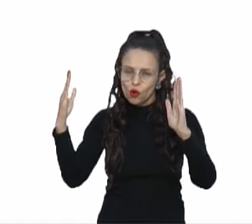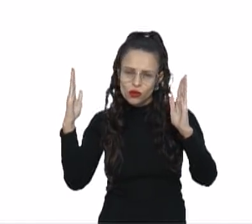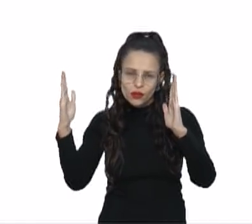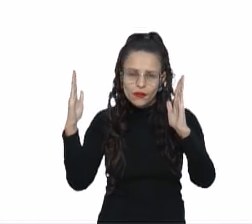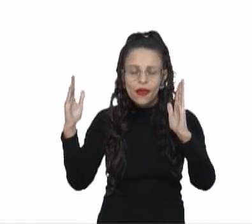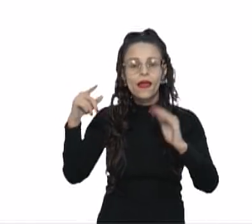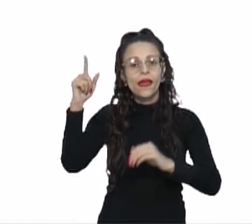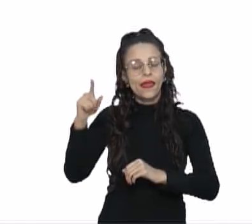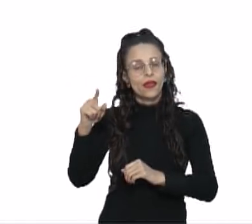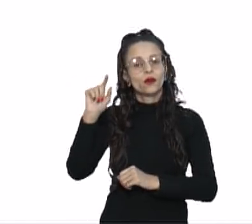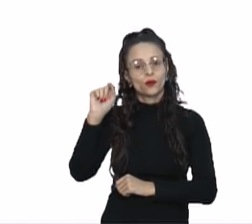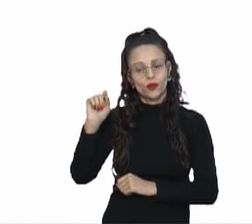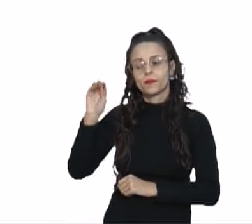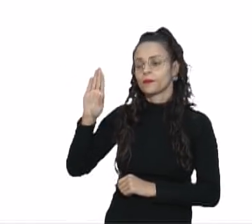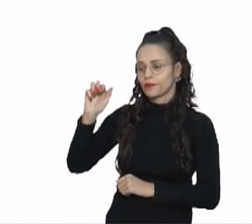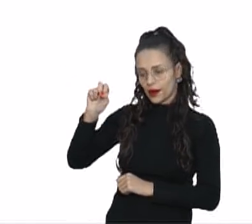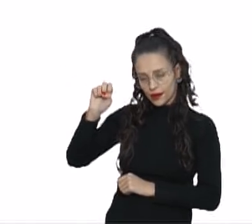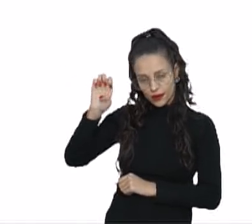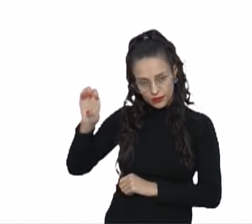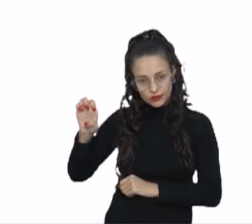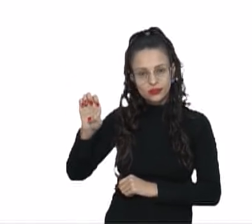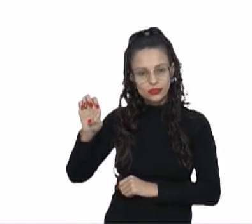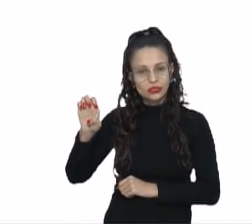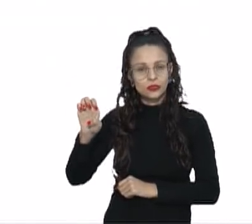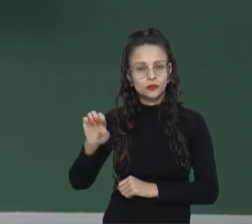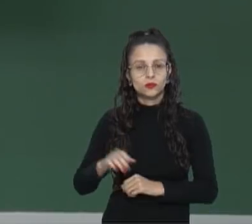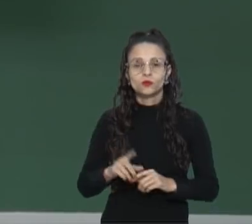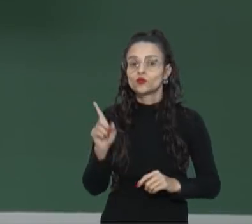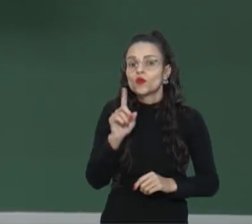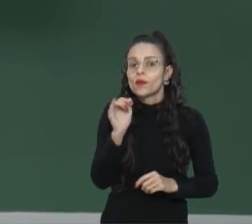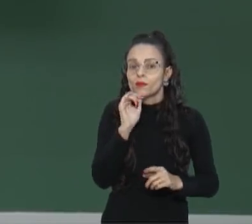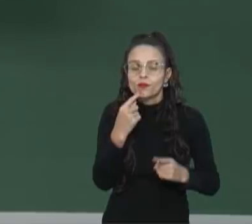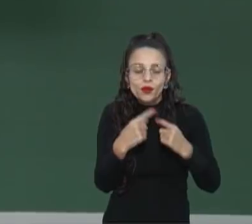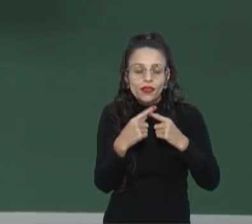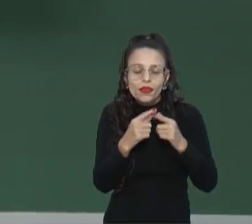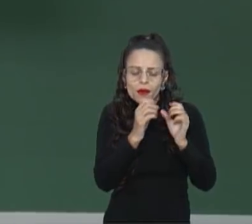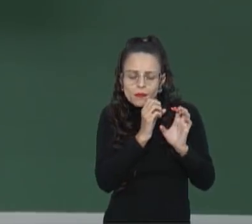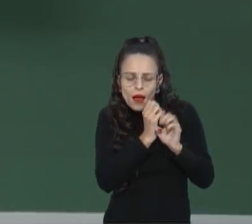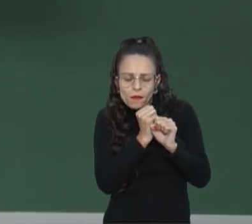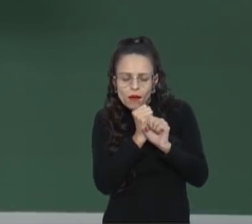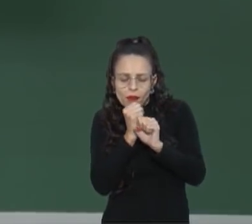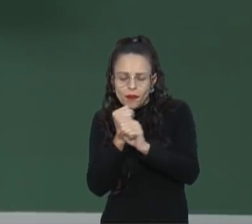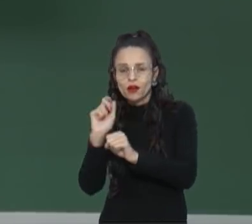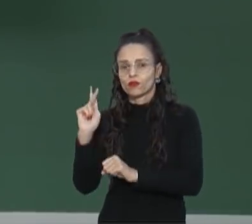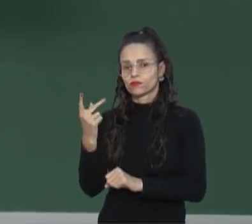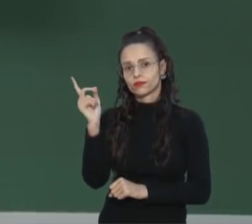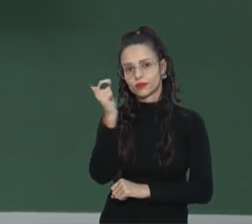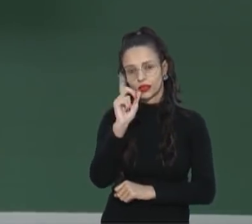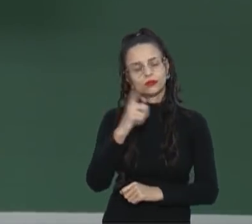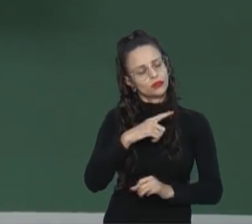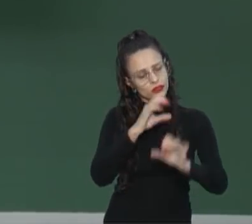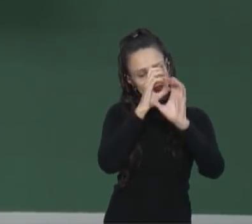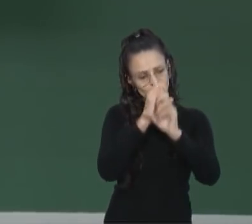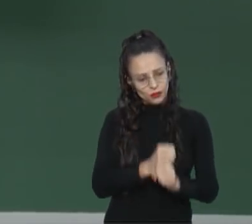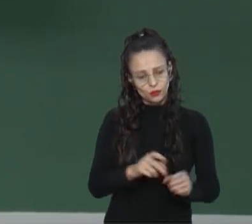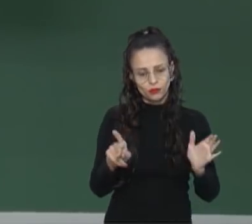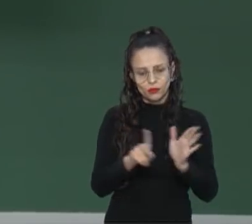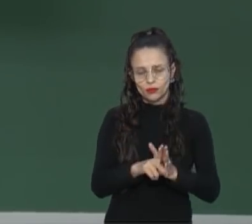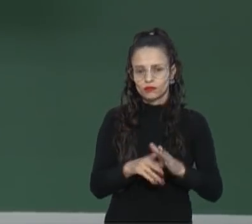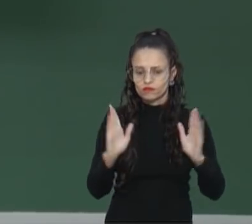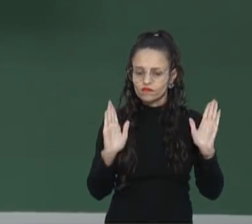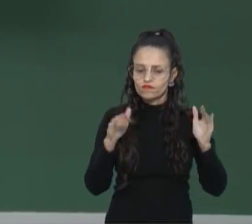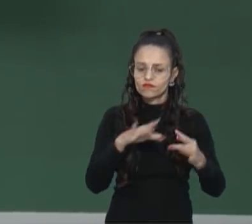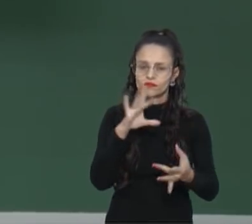substância básica, alcalina. E não é porque alguém pegou e contou os hidrogênios assim. Existem cálculos que são